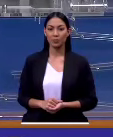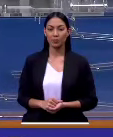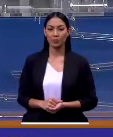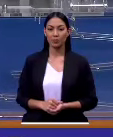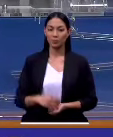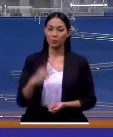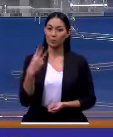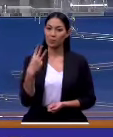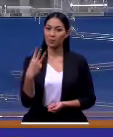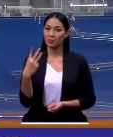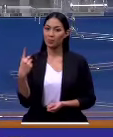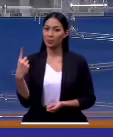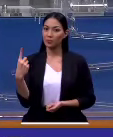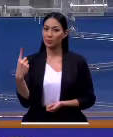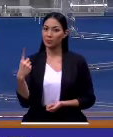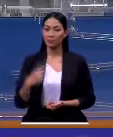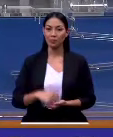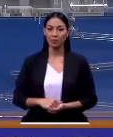Número 31.